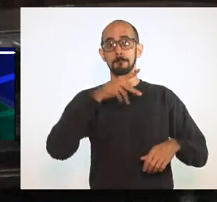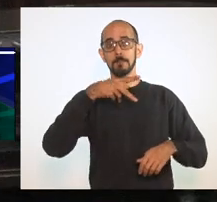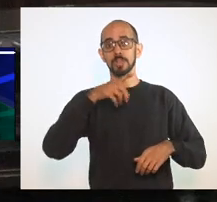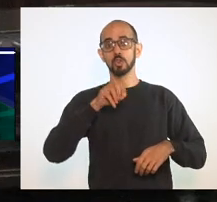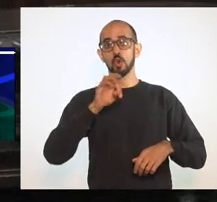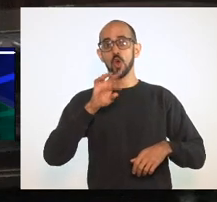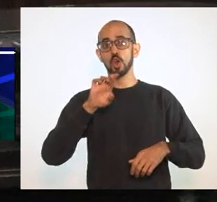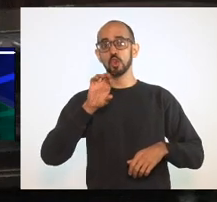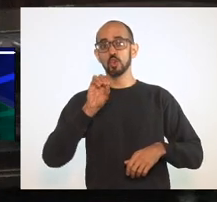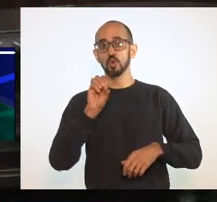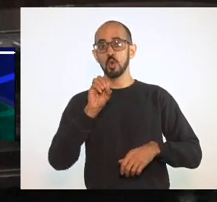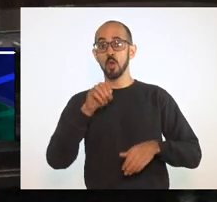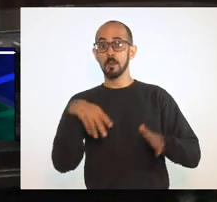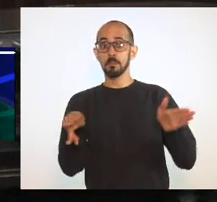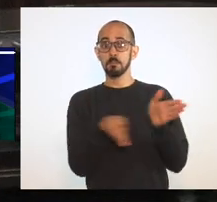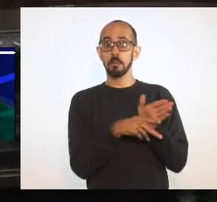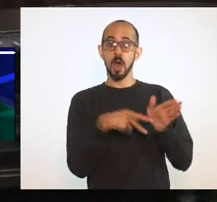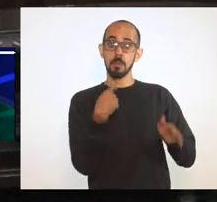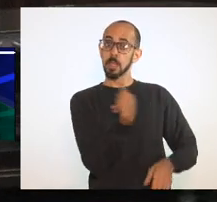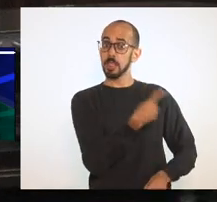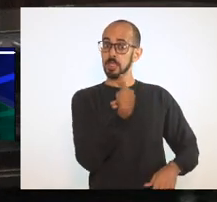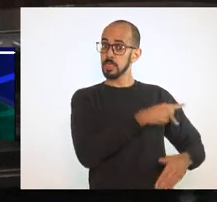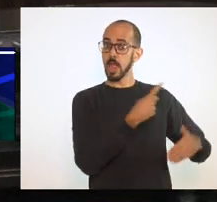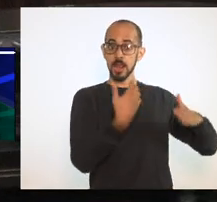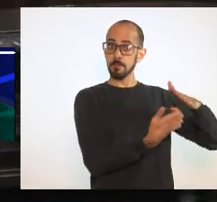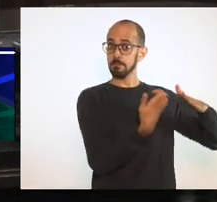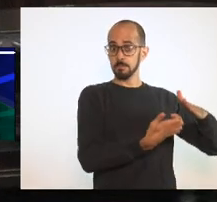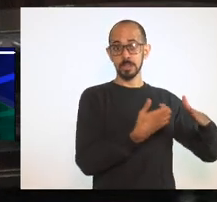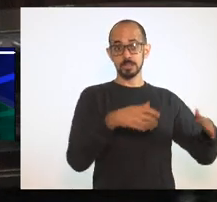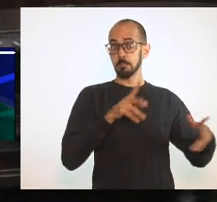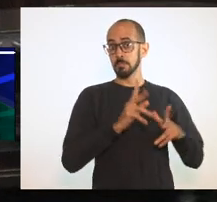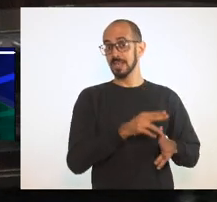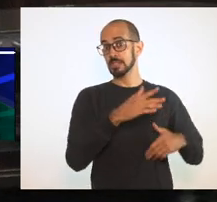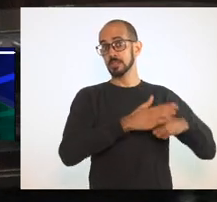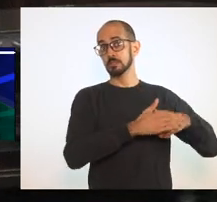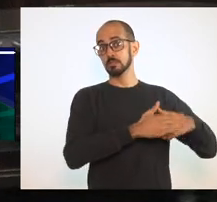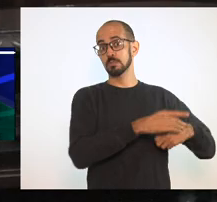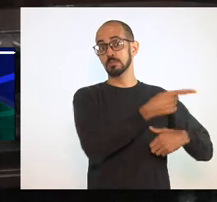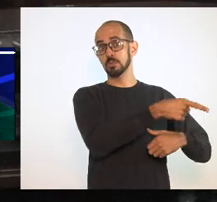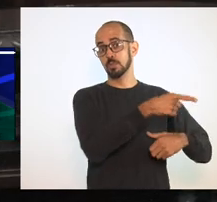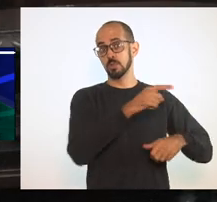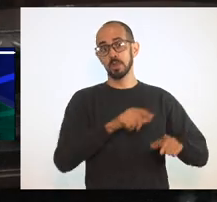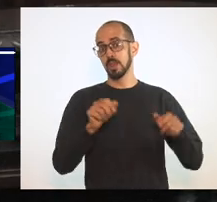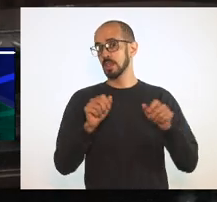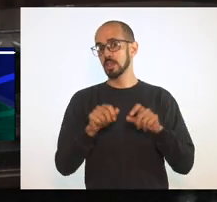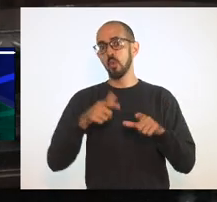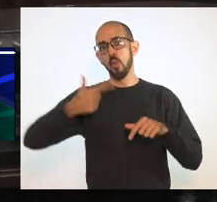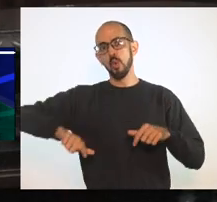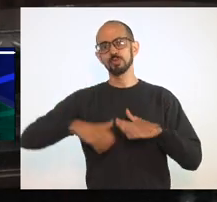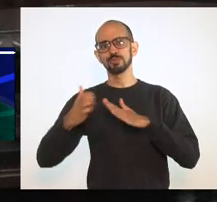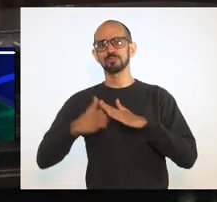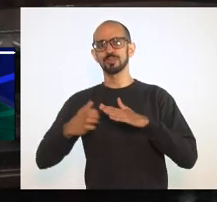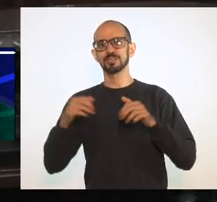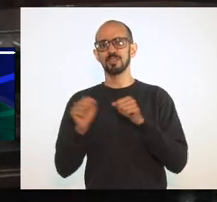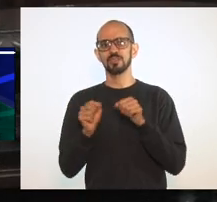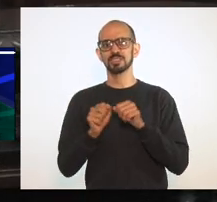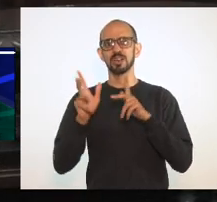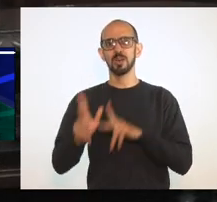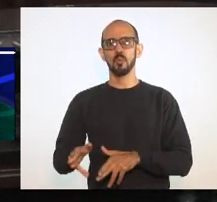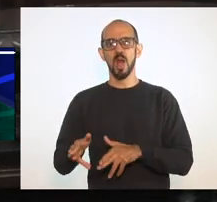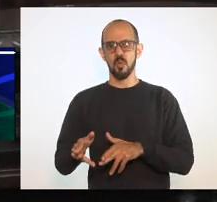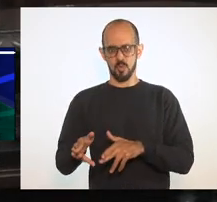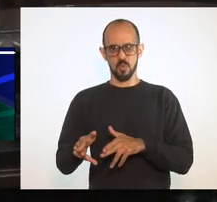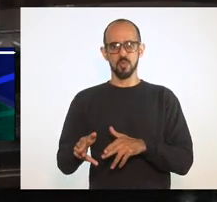Todas as demais petroleiras, todas exceto uma, fazia a mesma coisa. O que era?